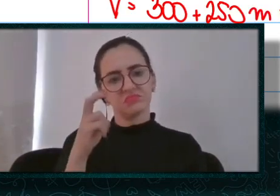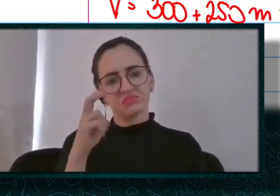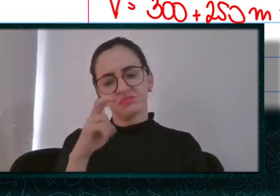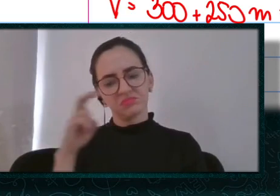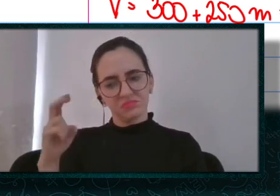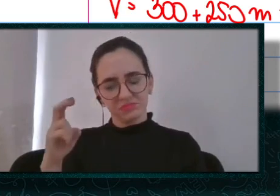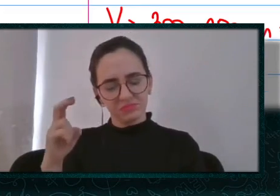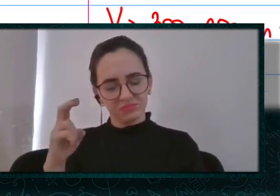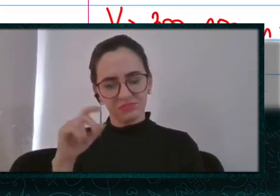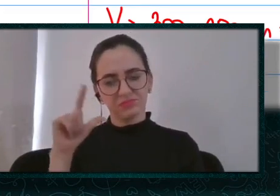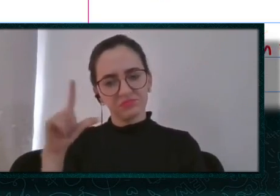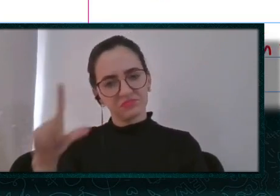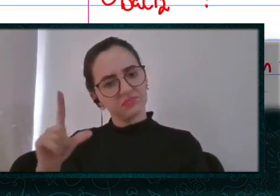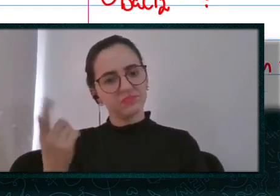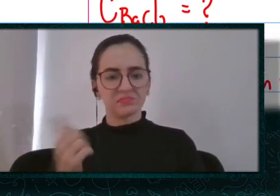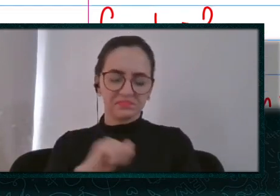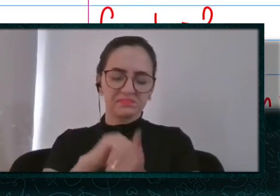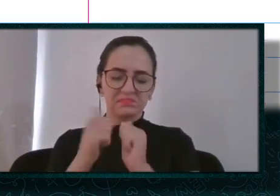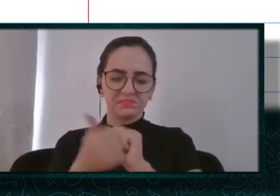0,55 litros. Tá?